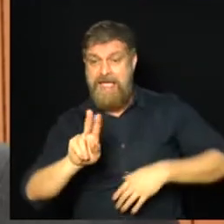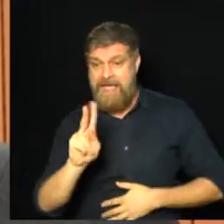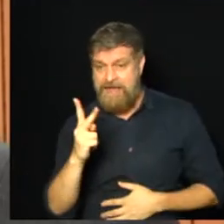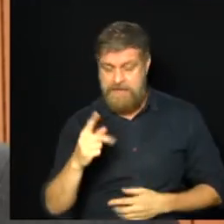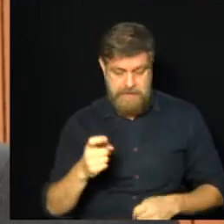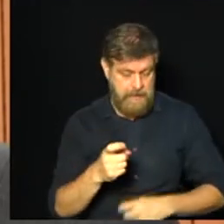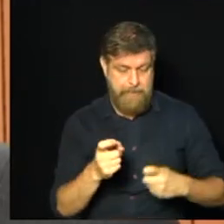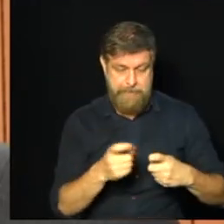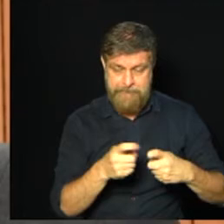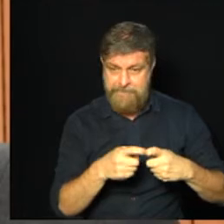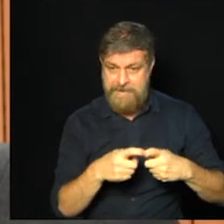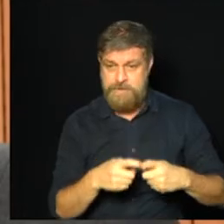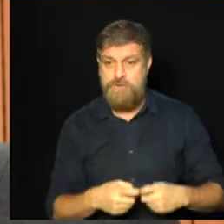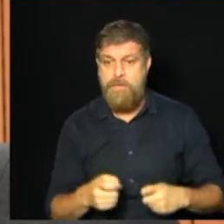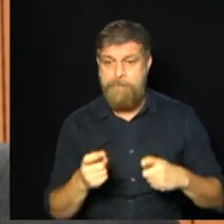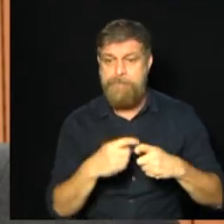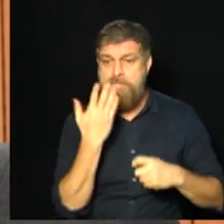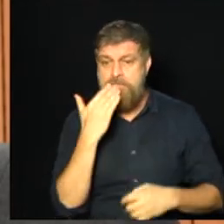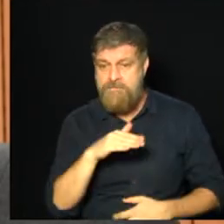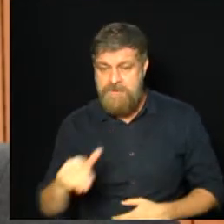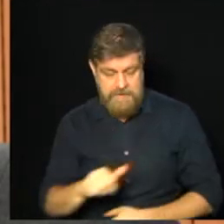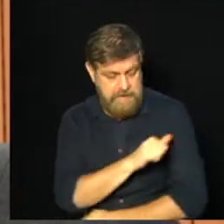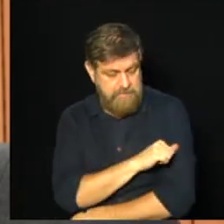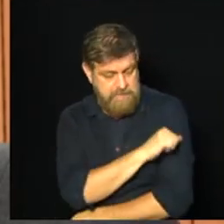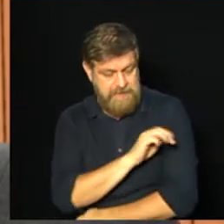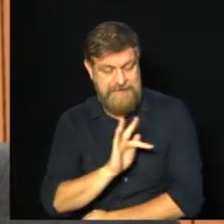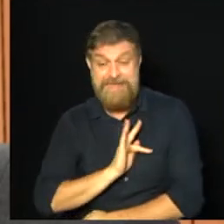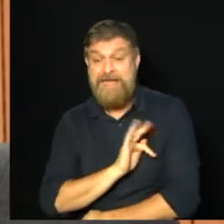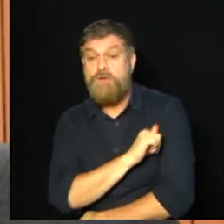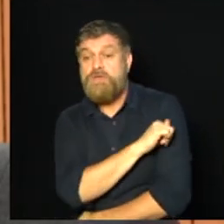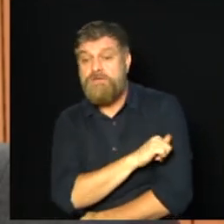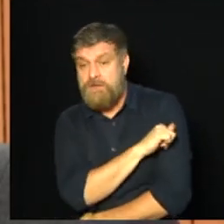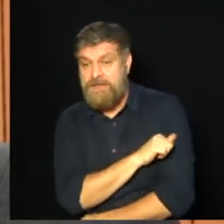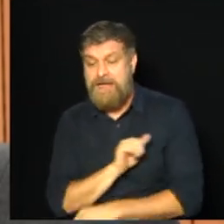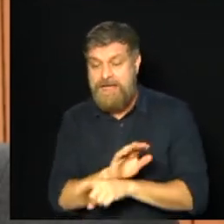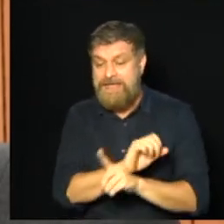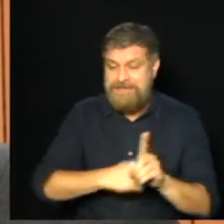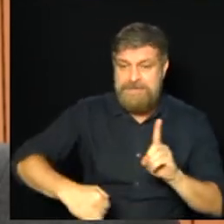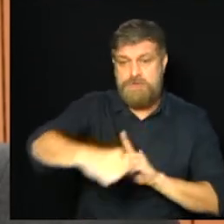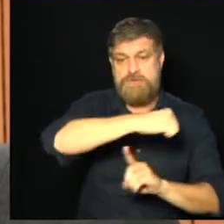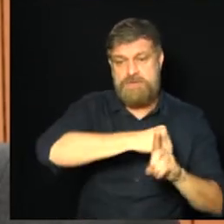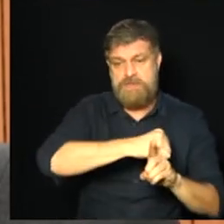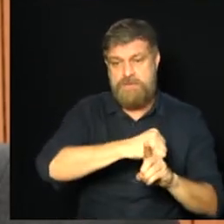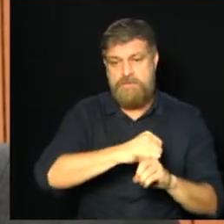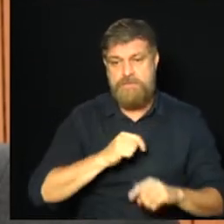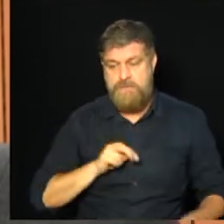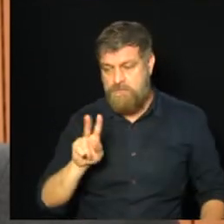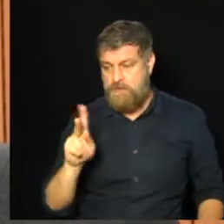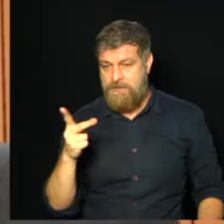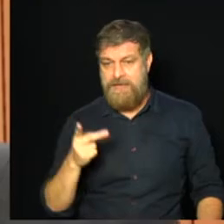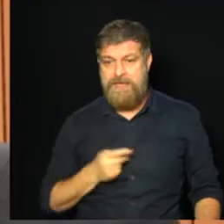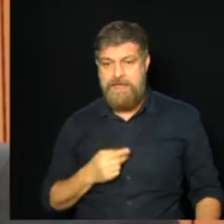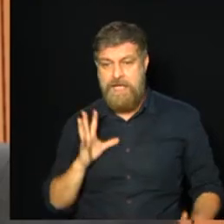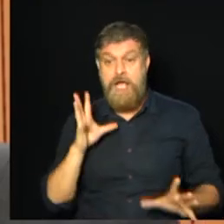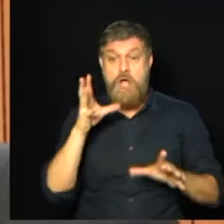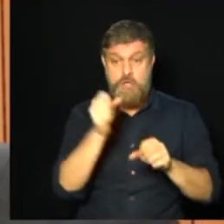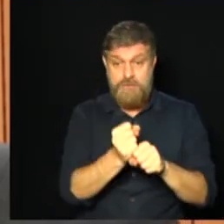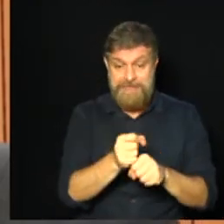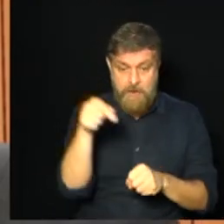clínico geral, pediatra, enfermeiro, técnico de enfermagem, assistente social. Então, é o RH completo para a